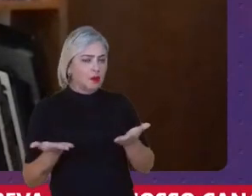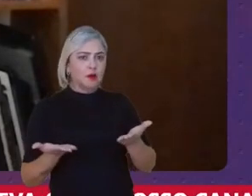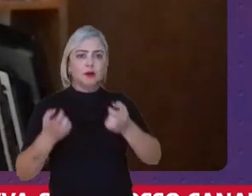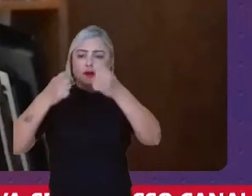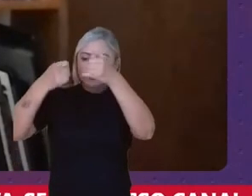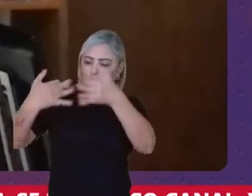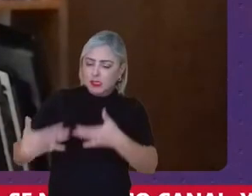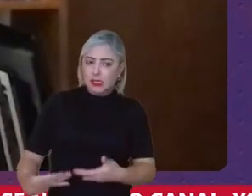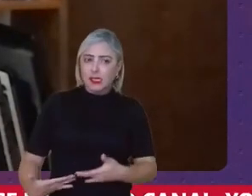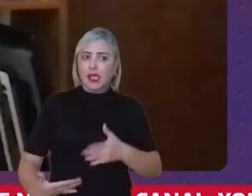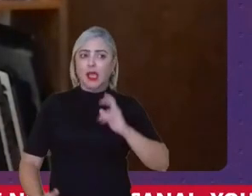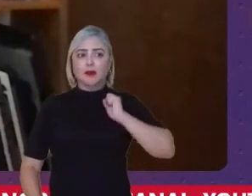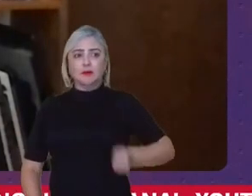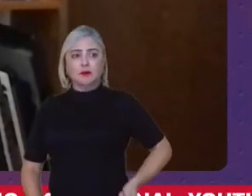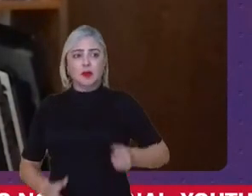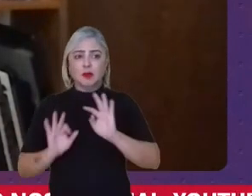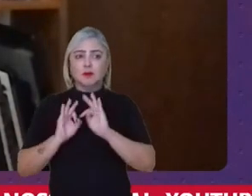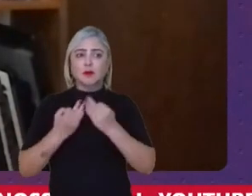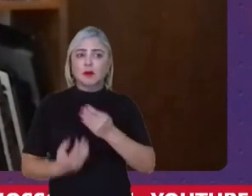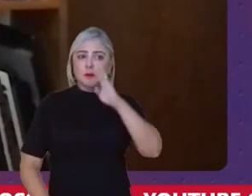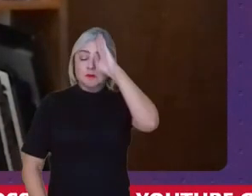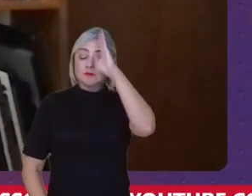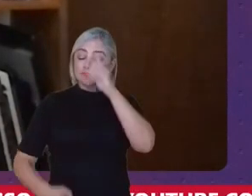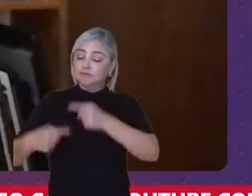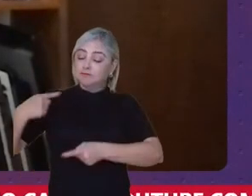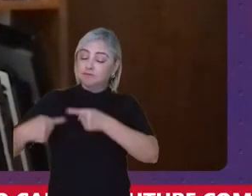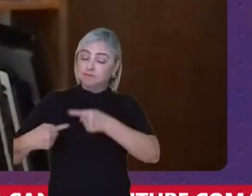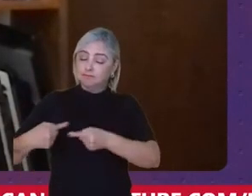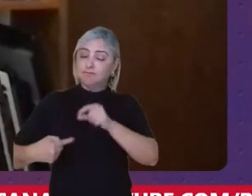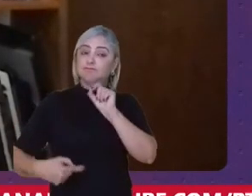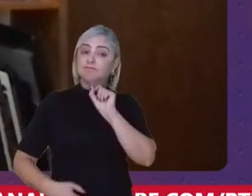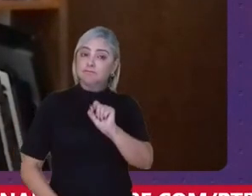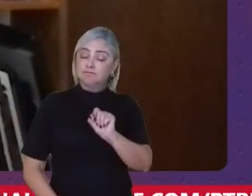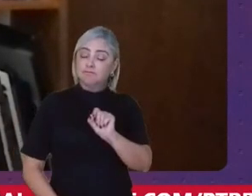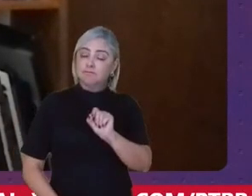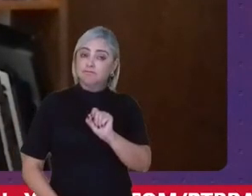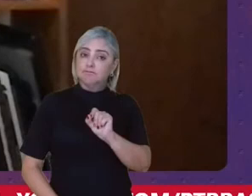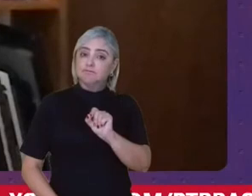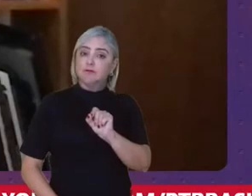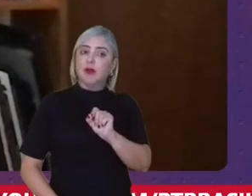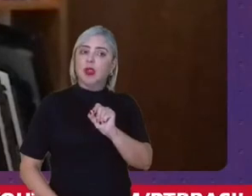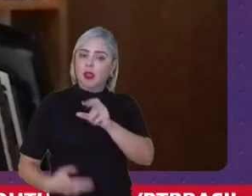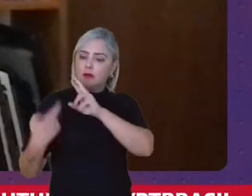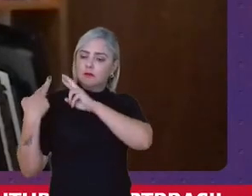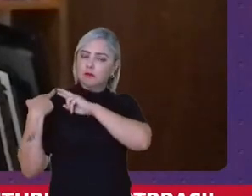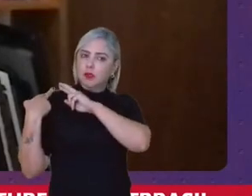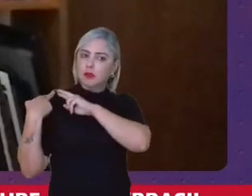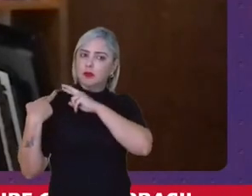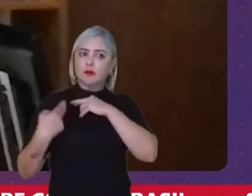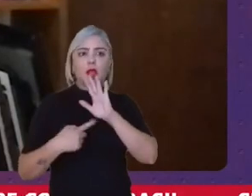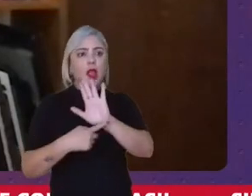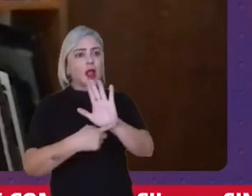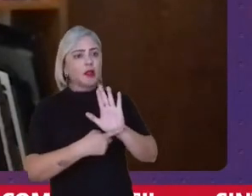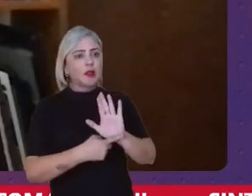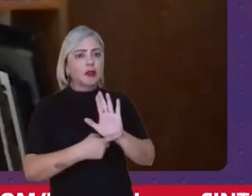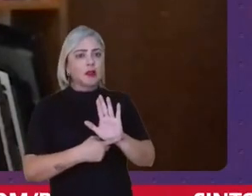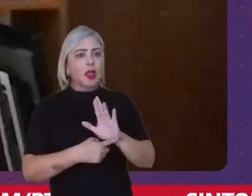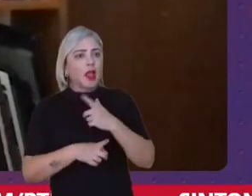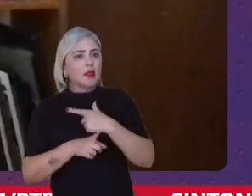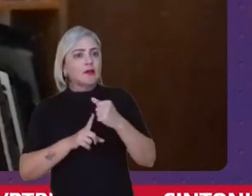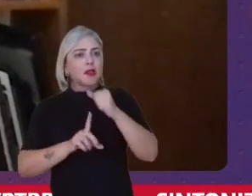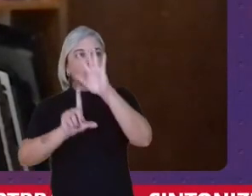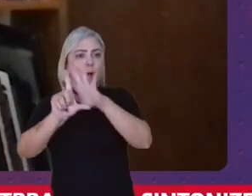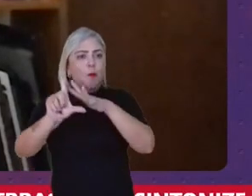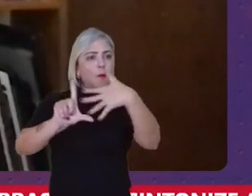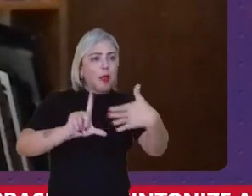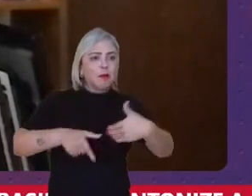explicar o Bolsa Família como uma das principais políticas que é responsável por nos ajudar a sair do mapa da